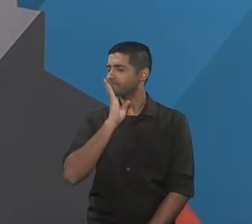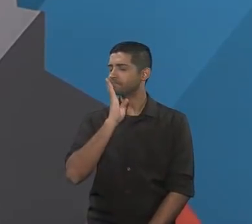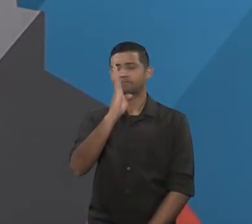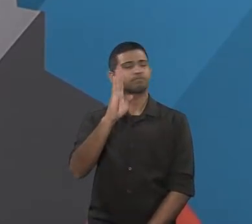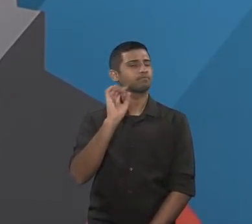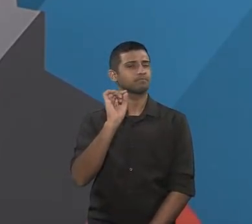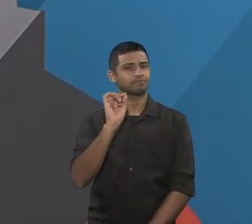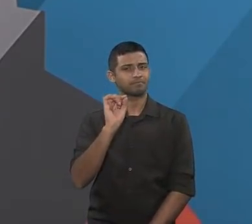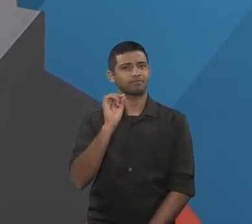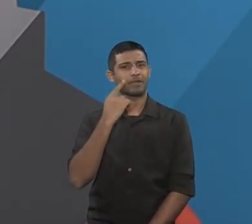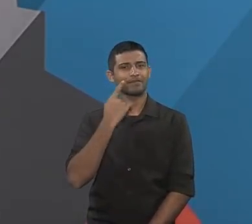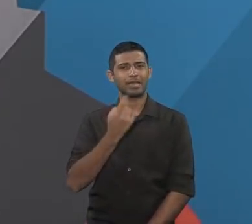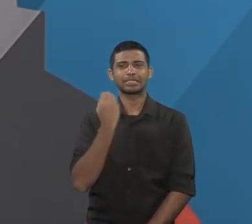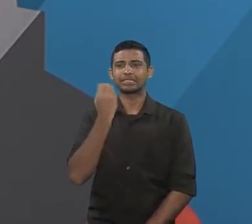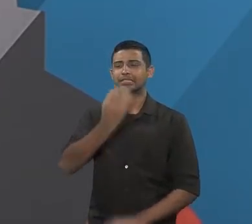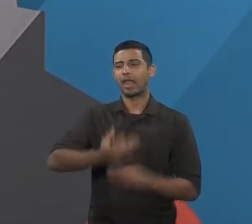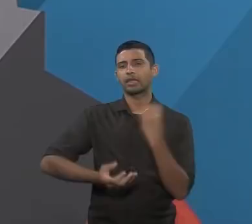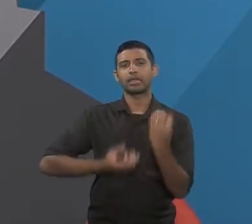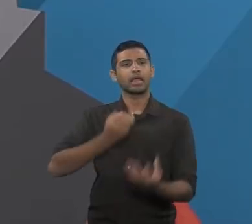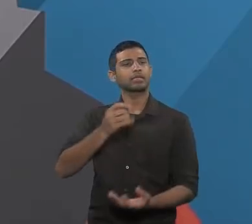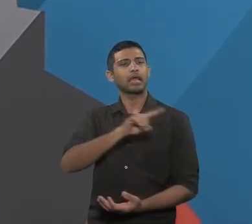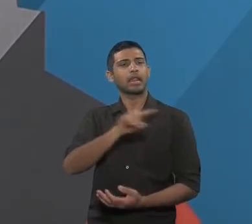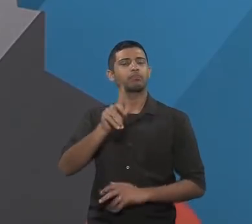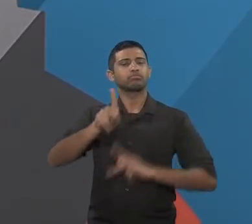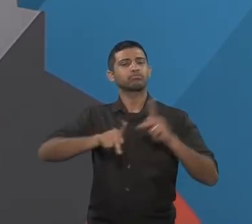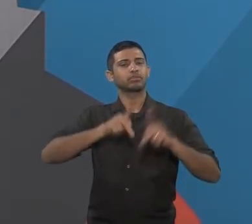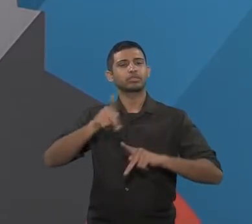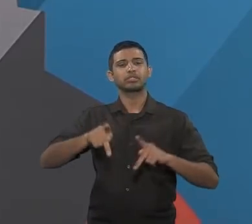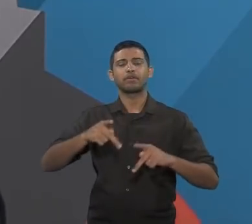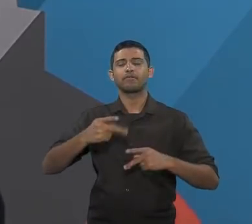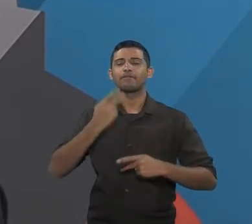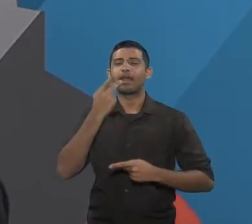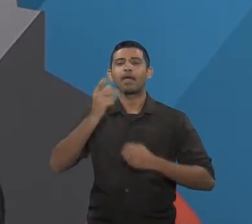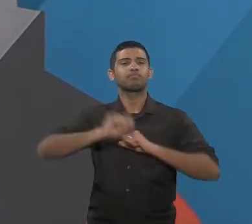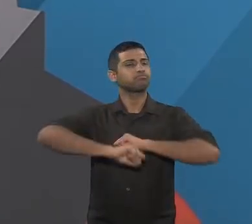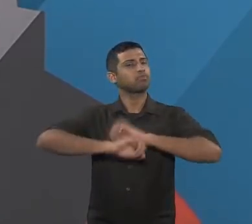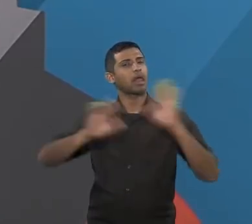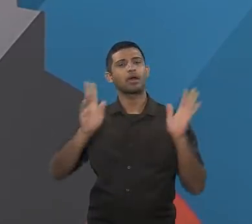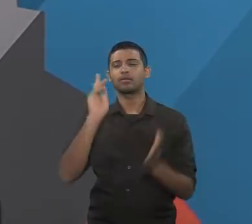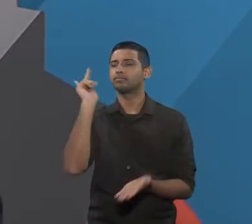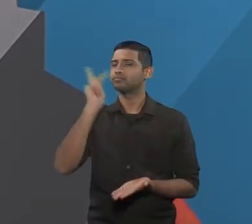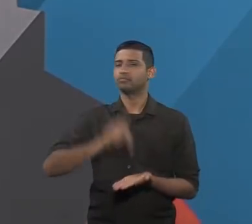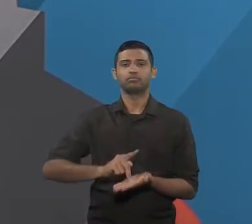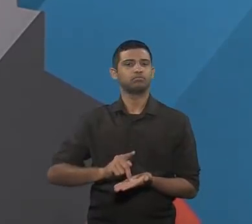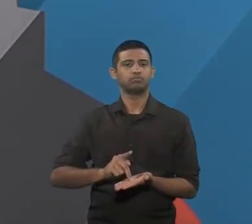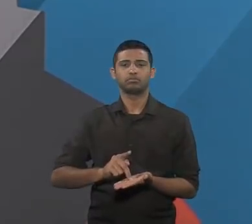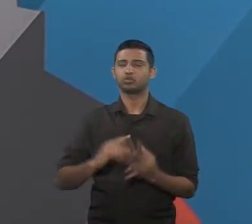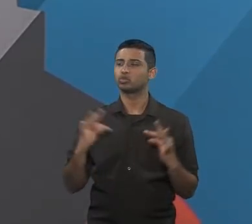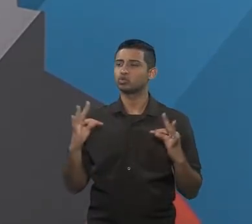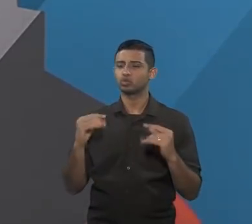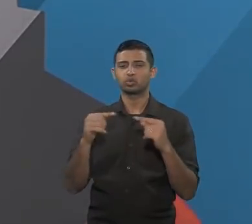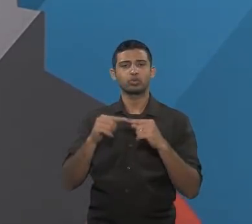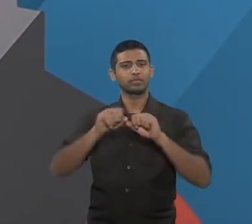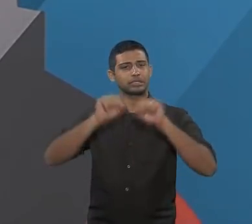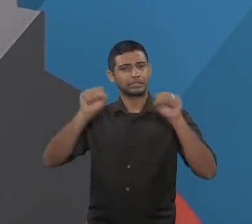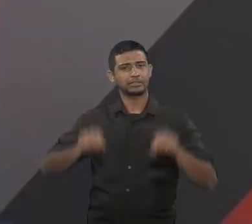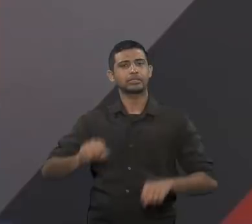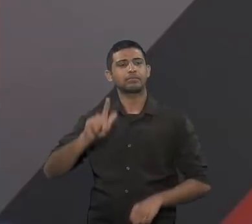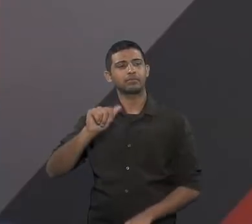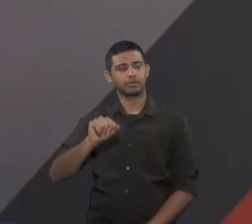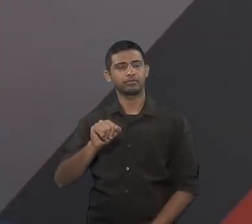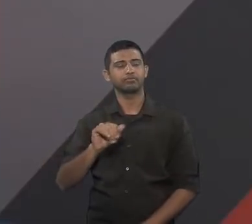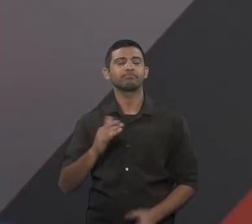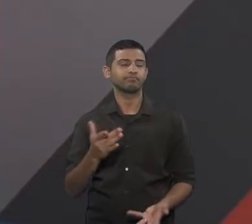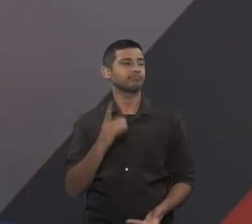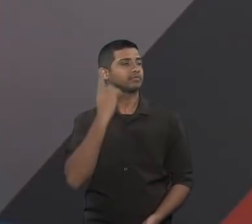principal oferecer à população a transparência de tudo que acontece no setor de distribuição de gás.